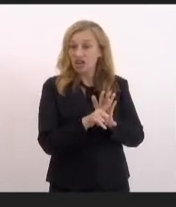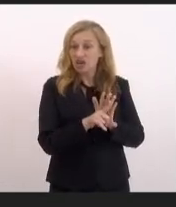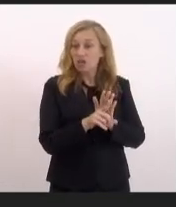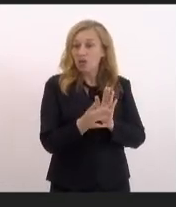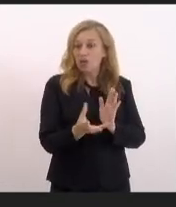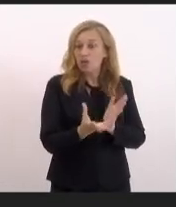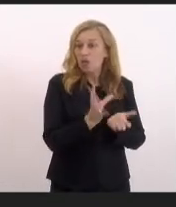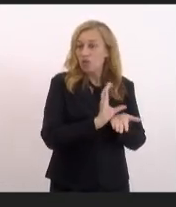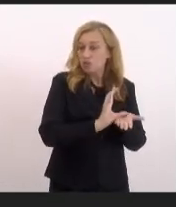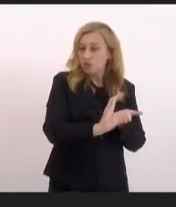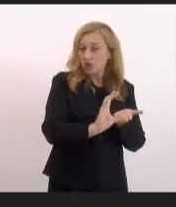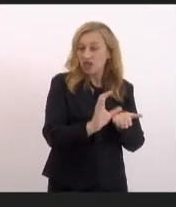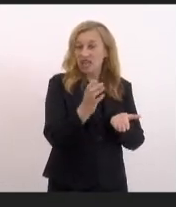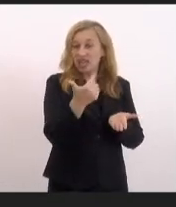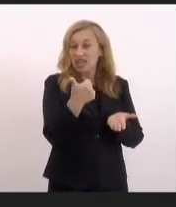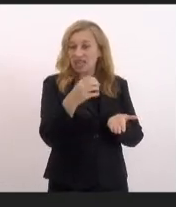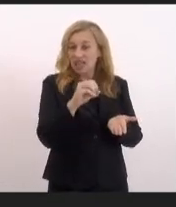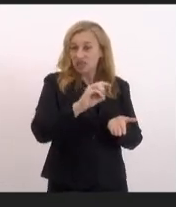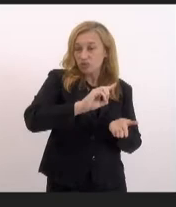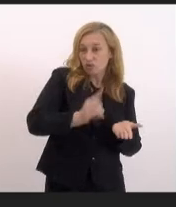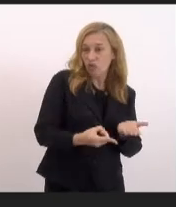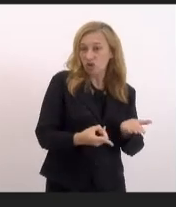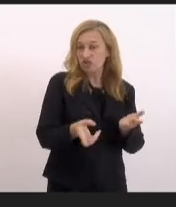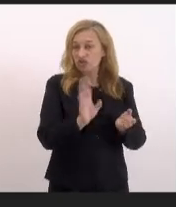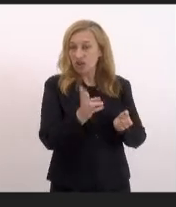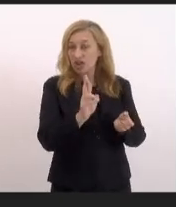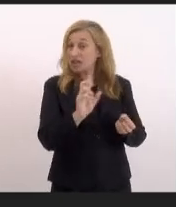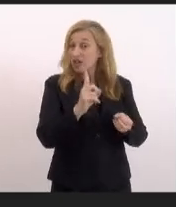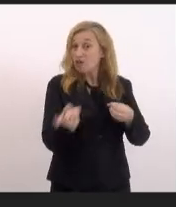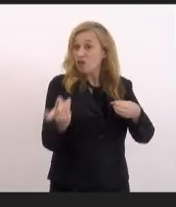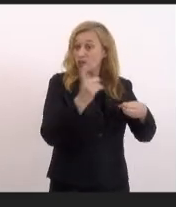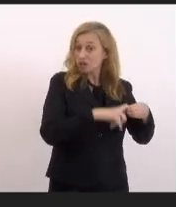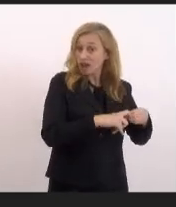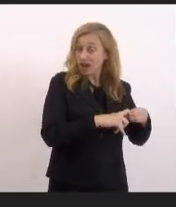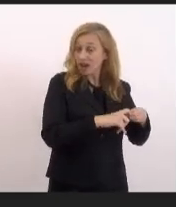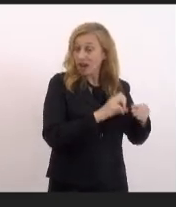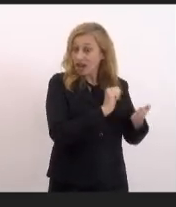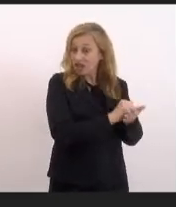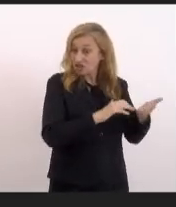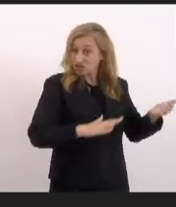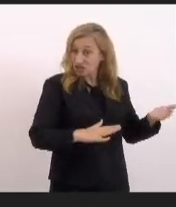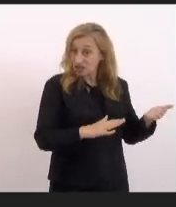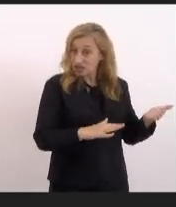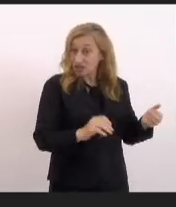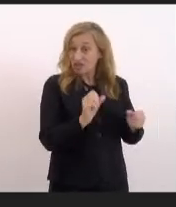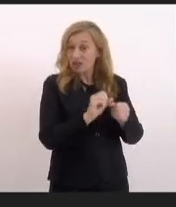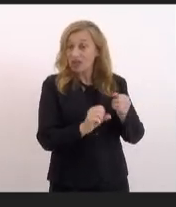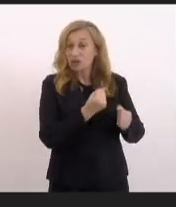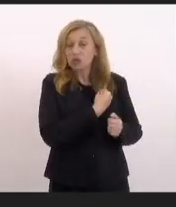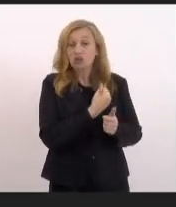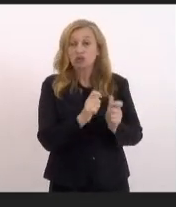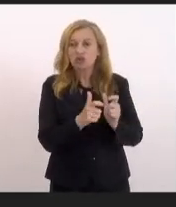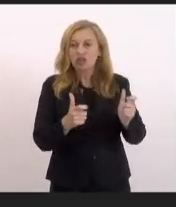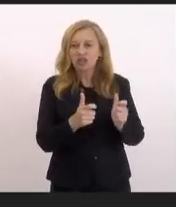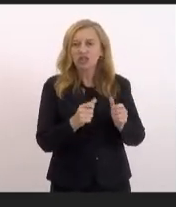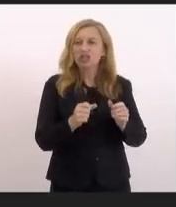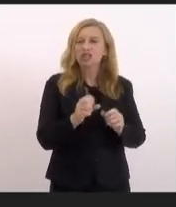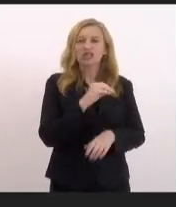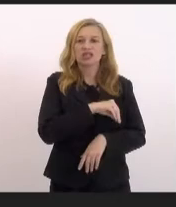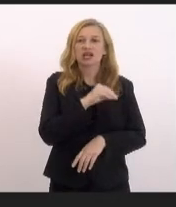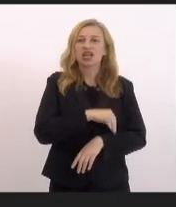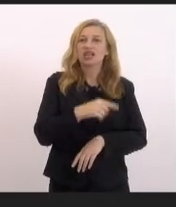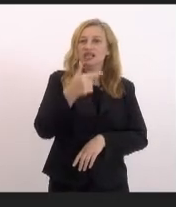reais, mesmo sem retornar às atividades, fizeram um aumento salarial em